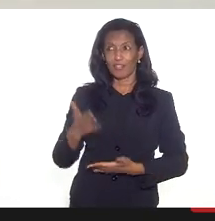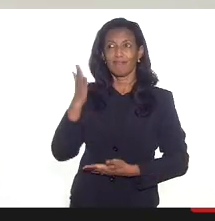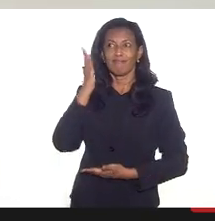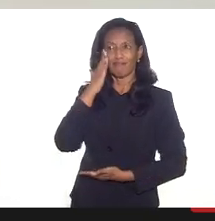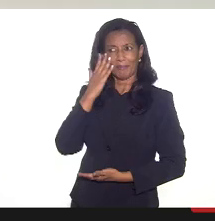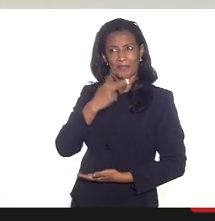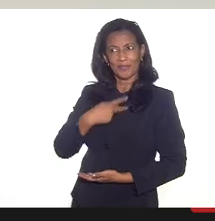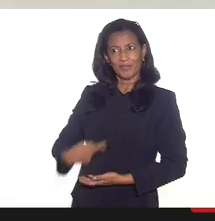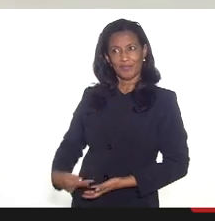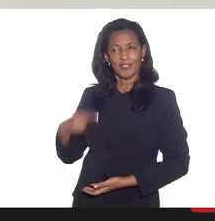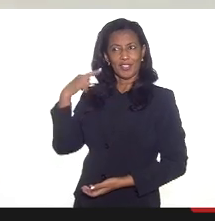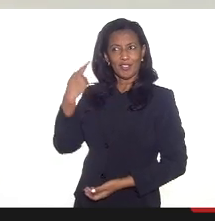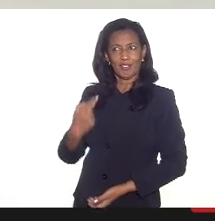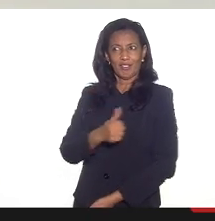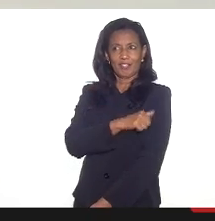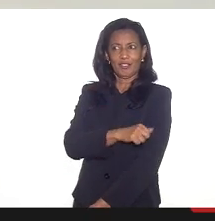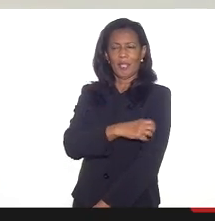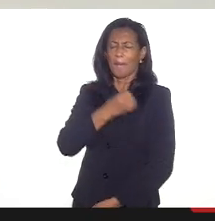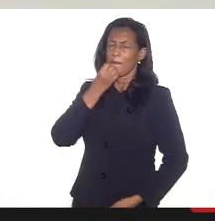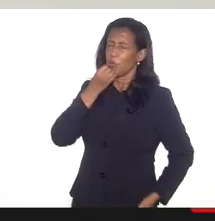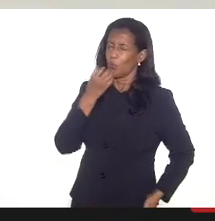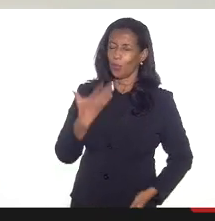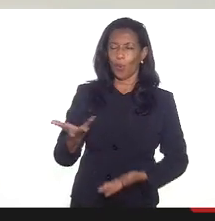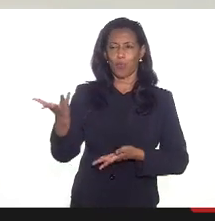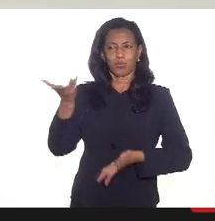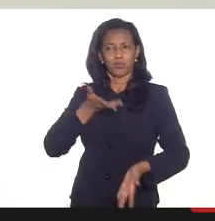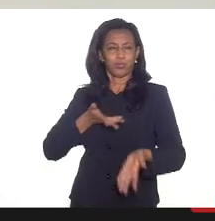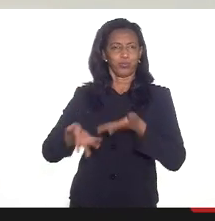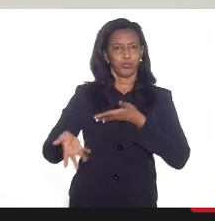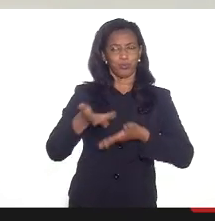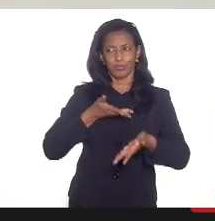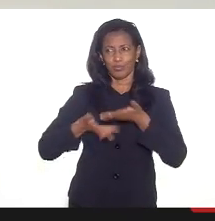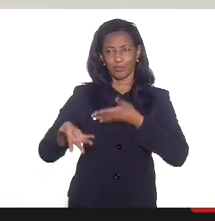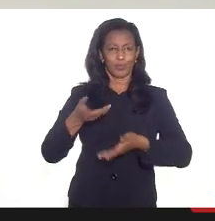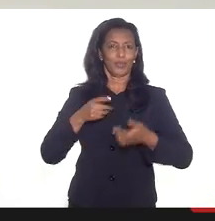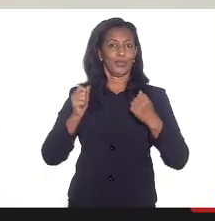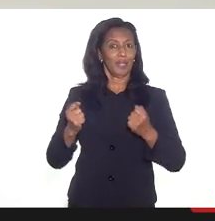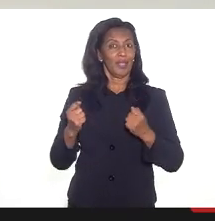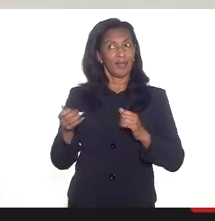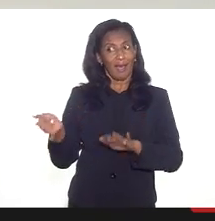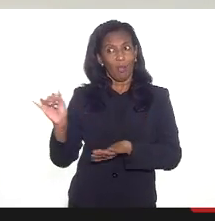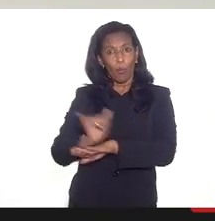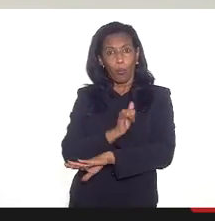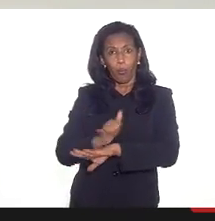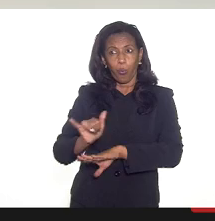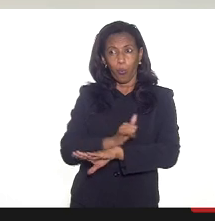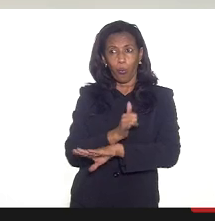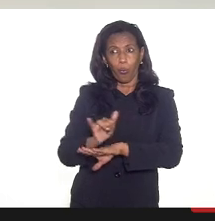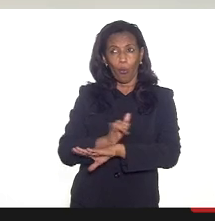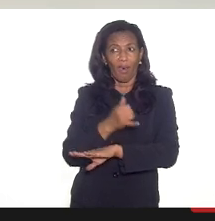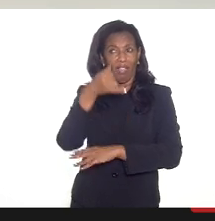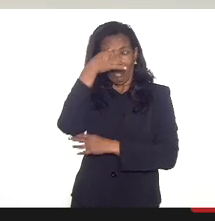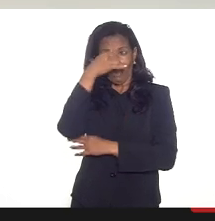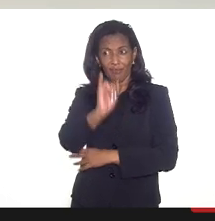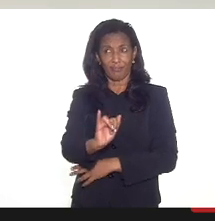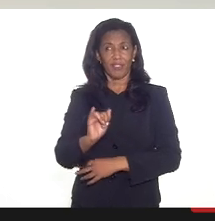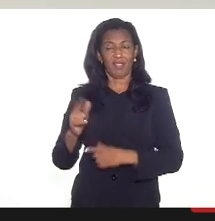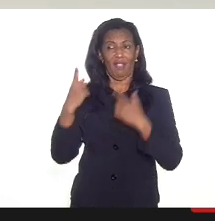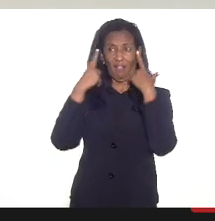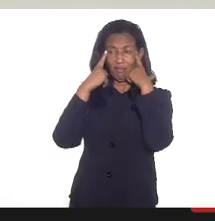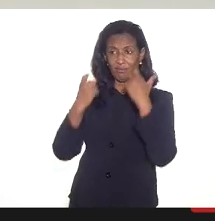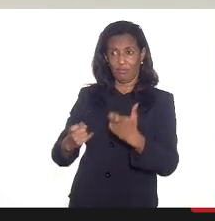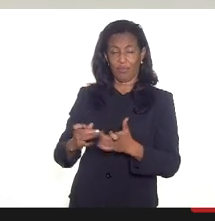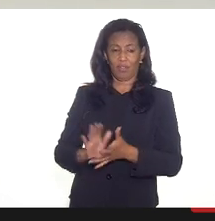É muito bom estar aqui para a gente poder falar sobre isso e criar estratégias de combate, de enfrentamento a essa